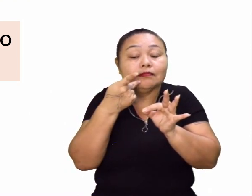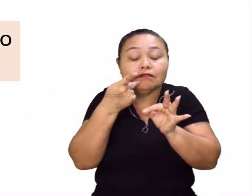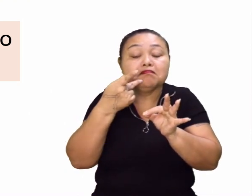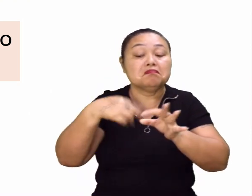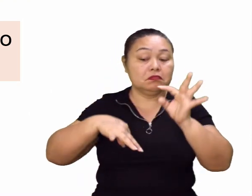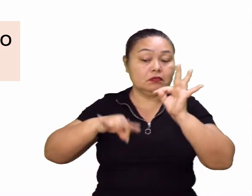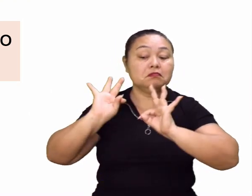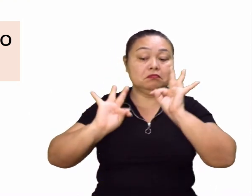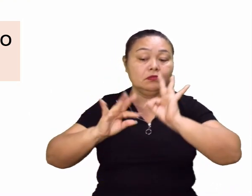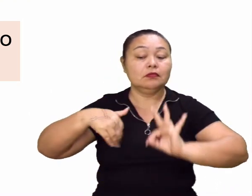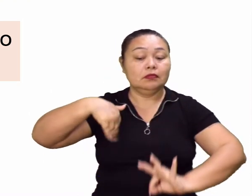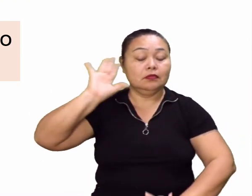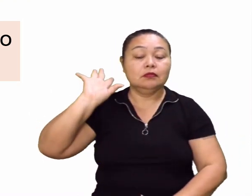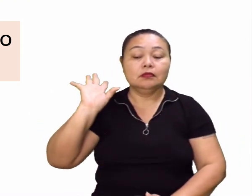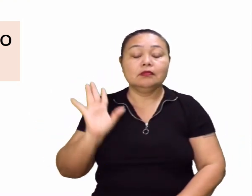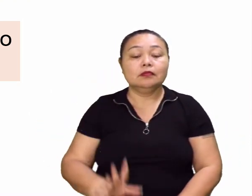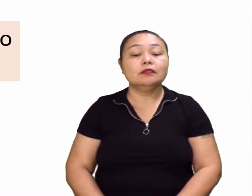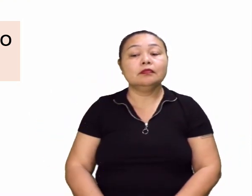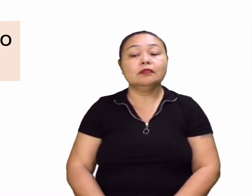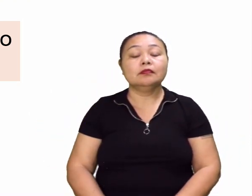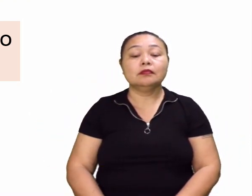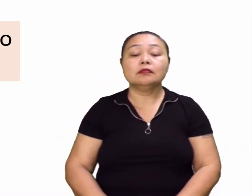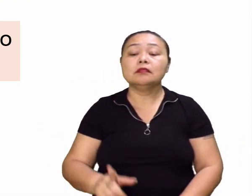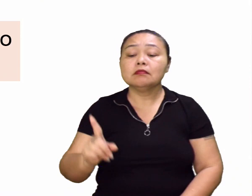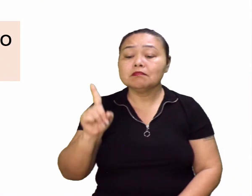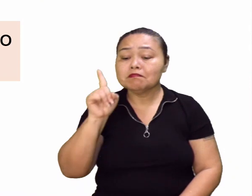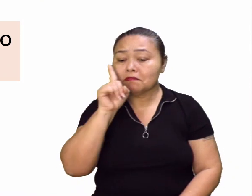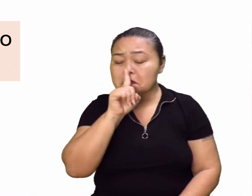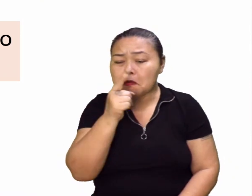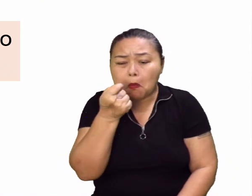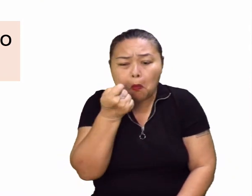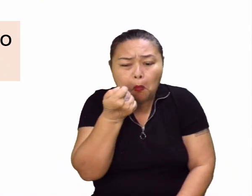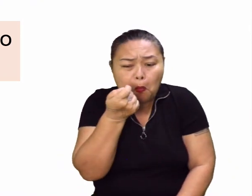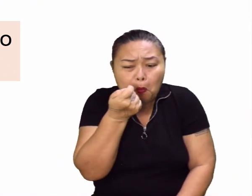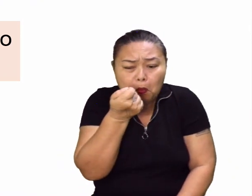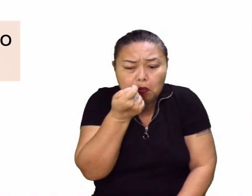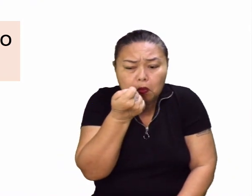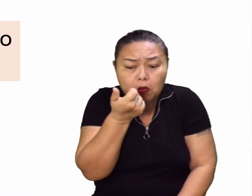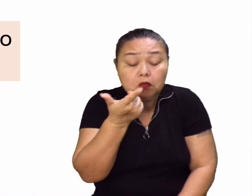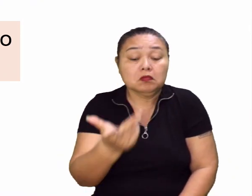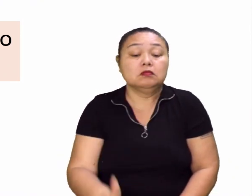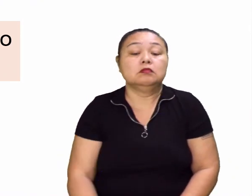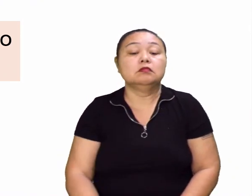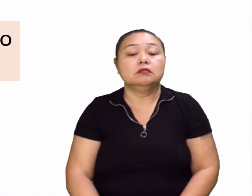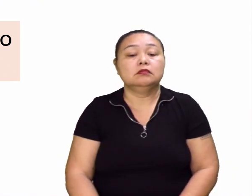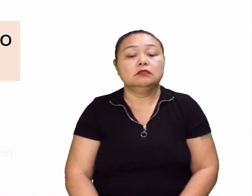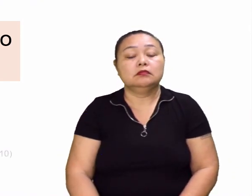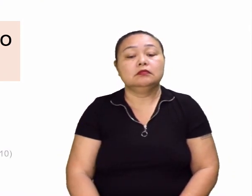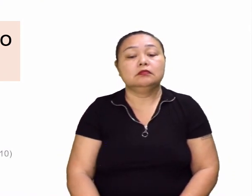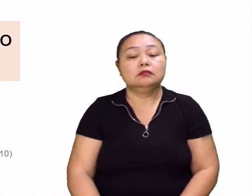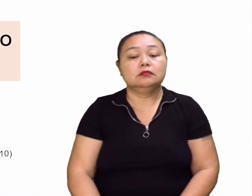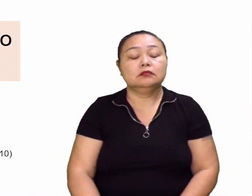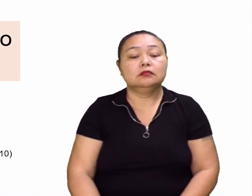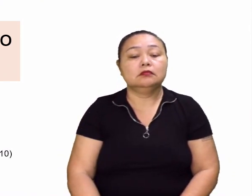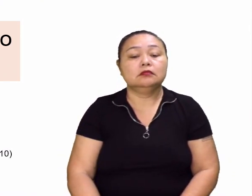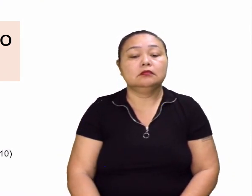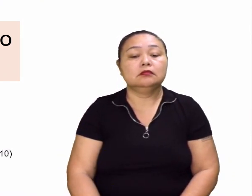alta tecnologia. Exatamente. É isso? O erro deles é mínimo. Muito bem.